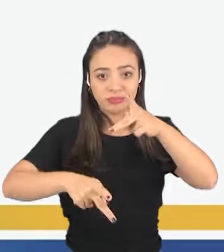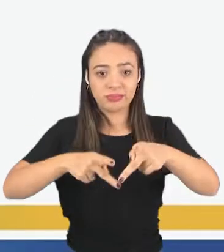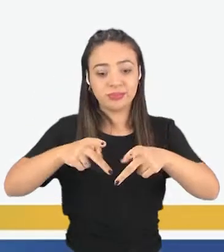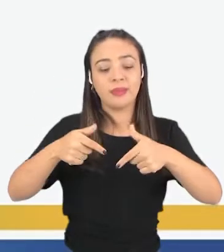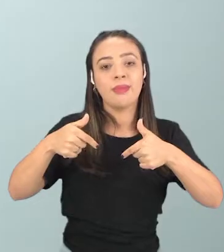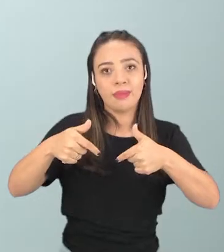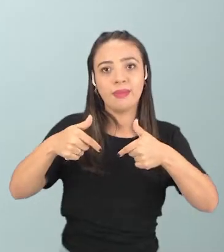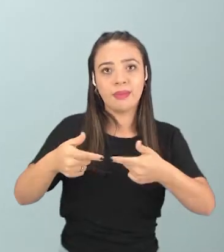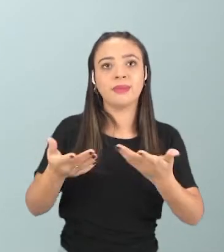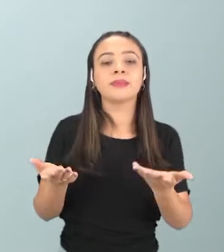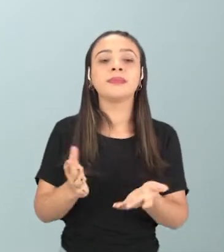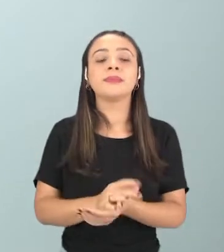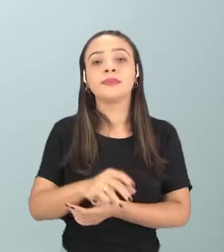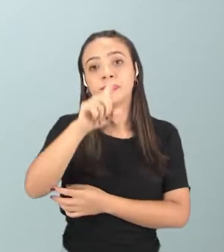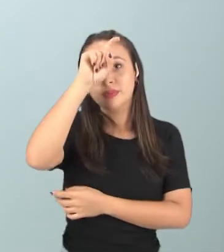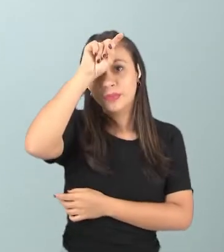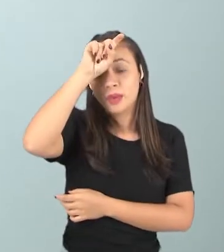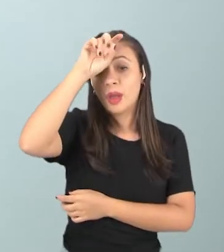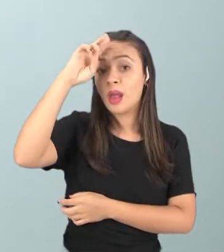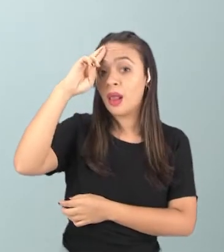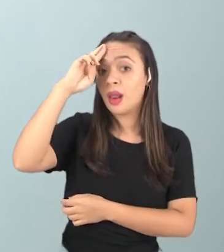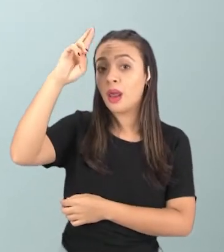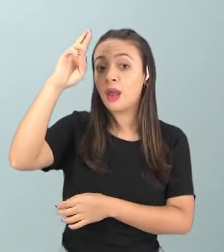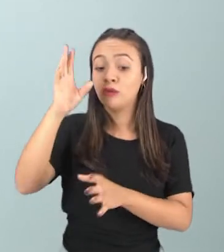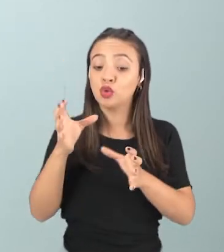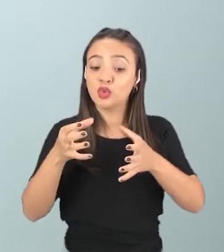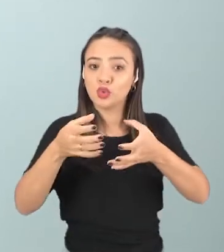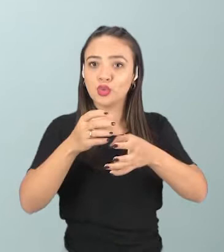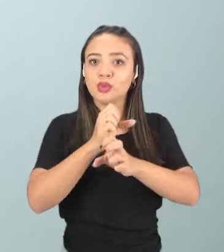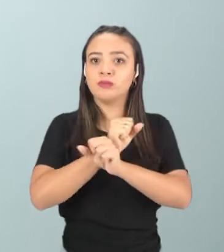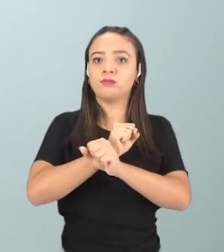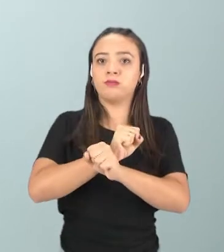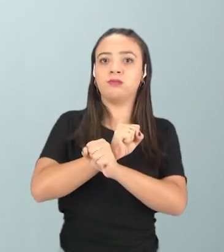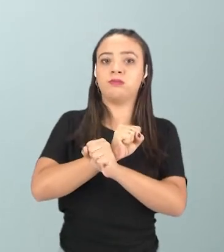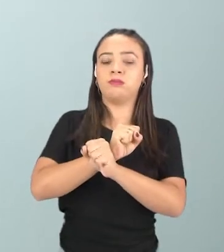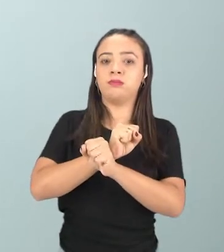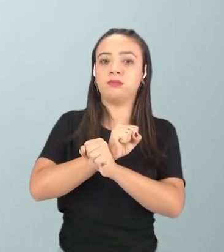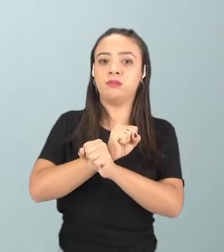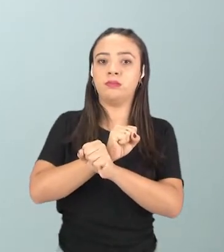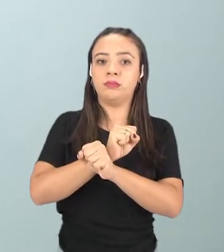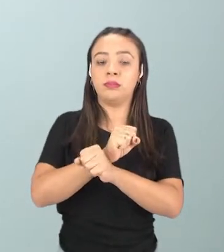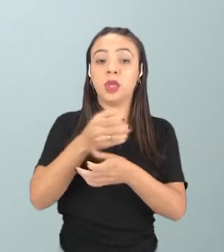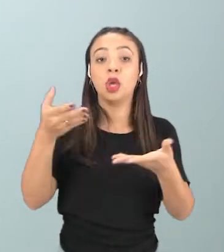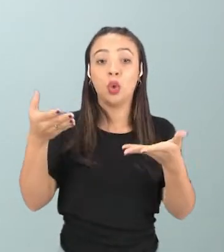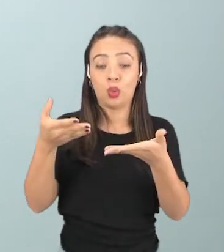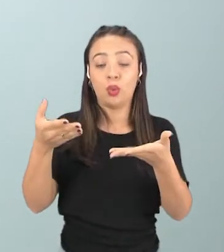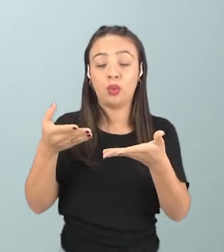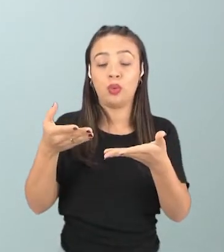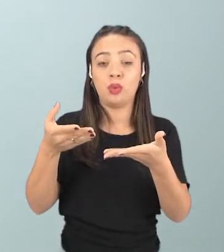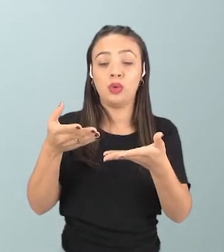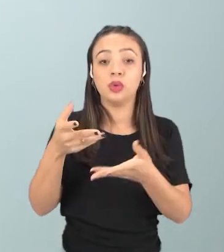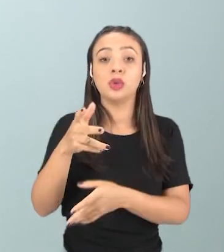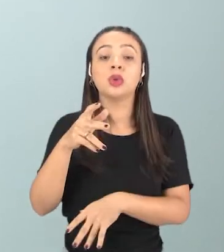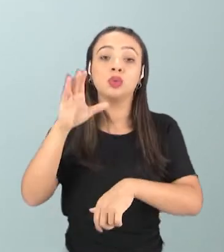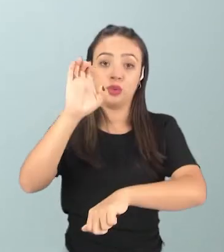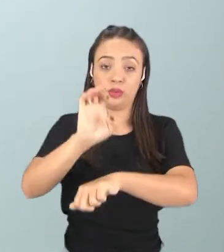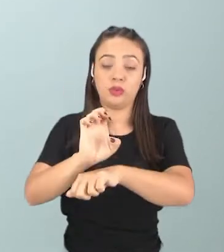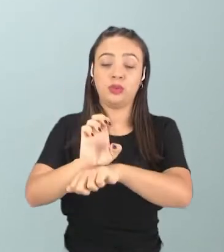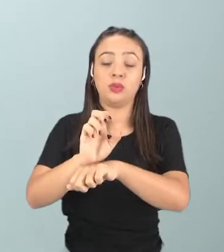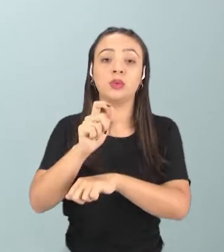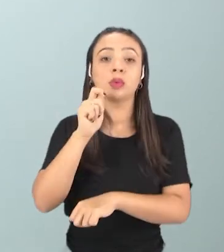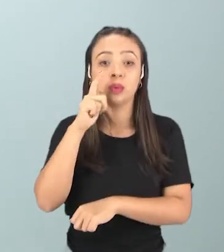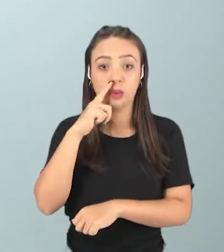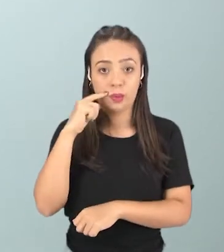não conhece, Zumbi foi líder de um quilombo que hoje seria localizado no estado do Alagoas,